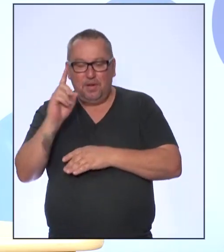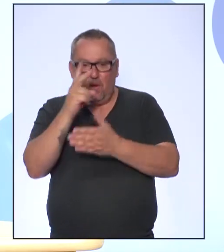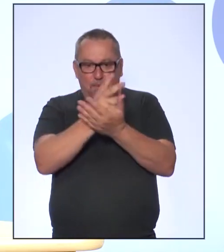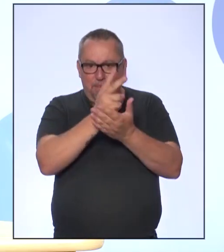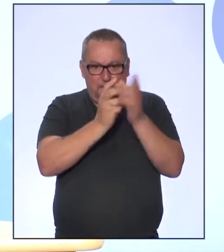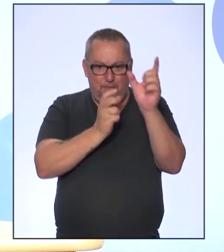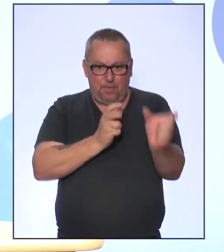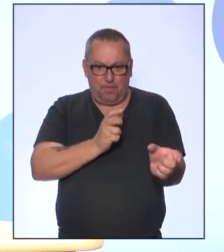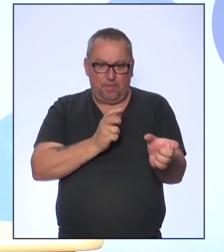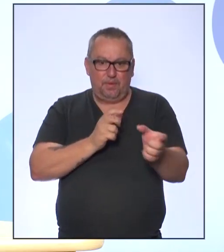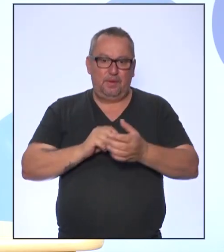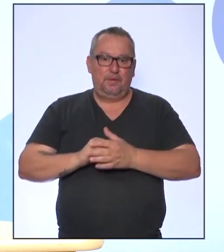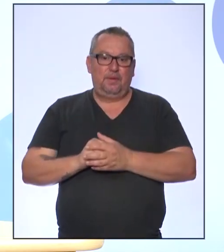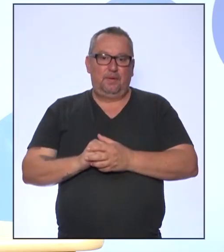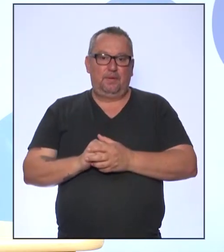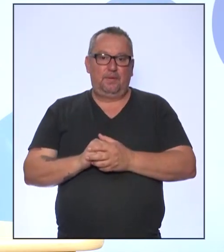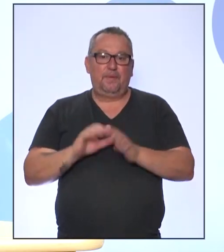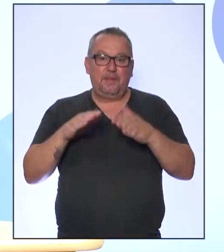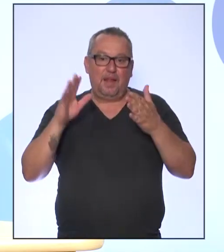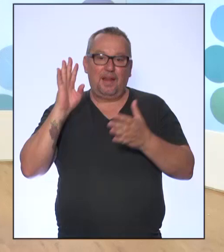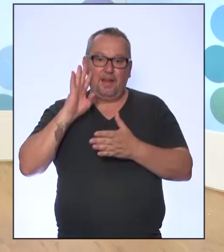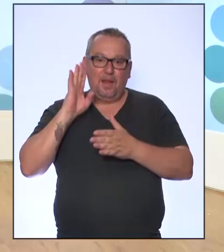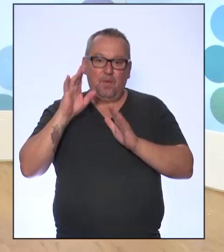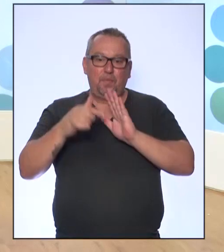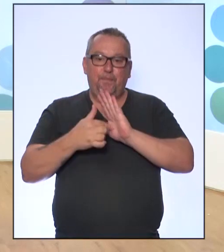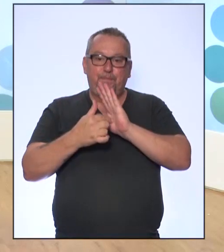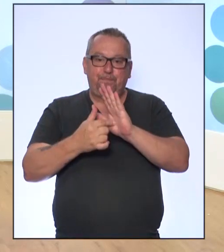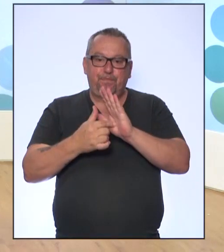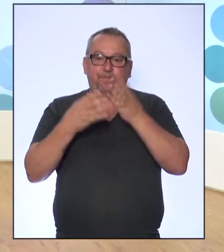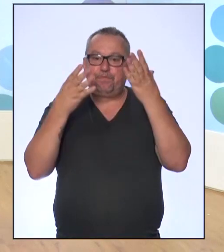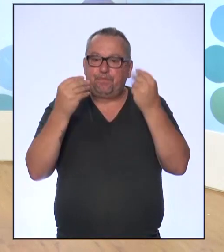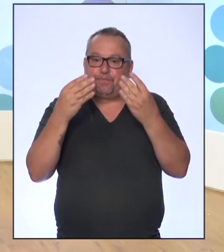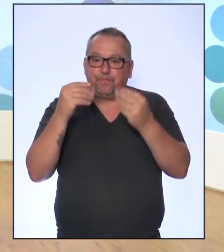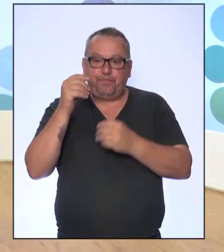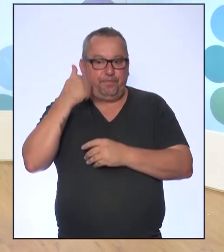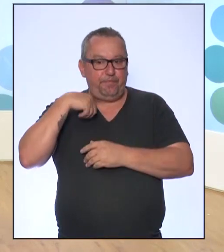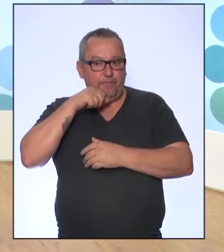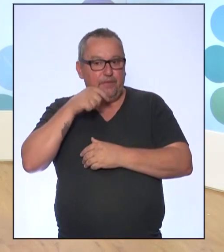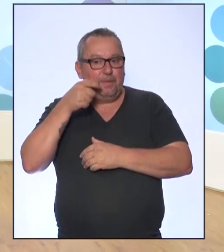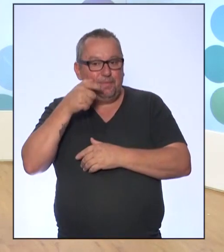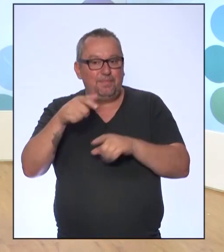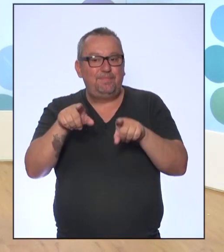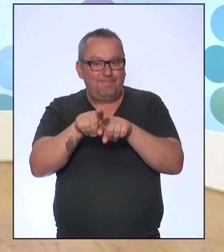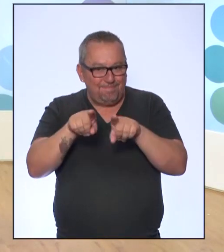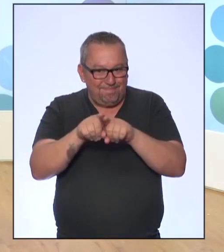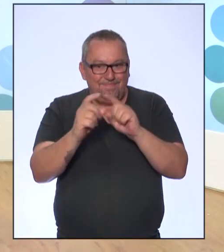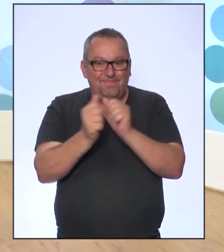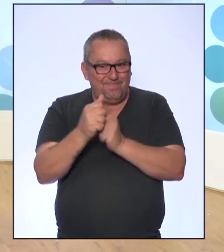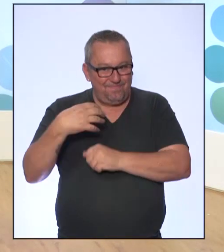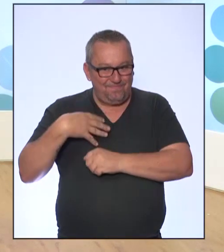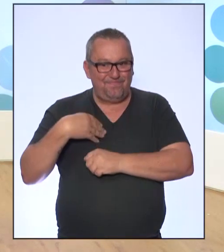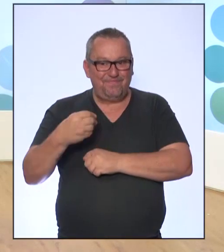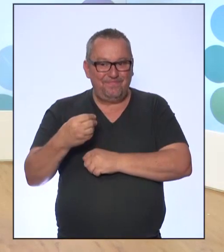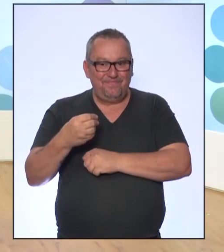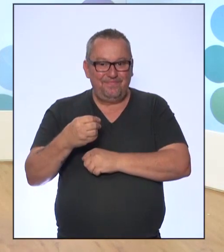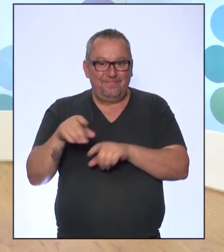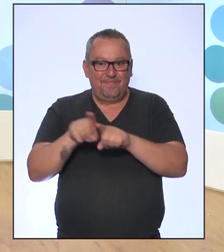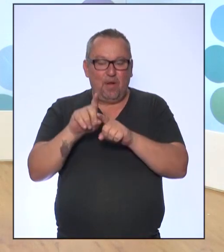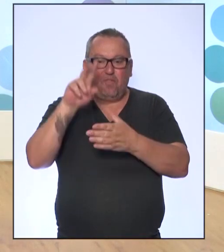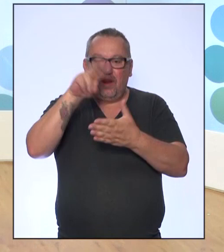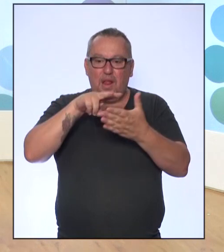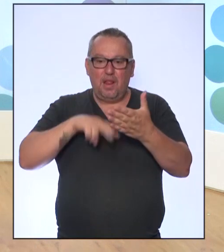daquele que você fez o bem. E é legal pontuar, Lúcia, que muitas mães que devem estar assistindo com seus filhos provavelmente já leram